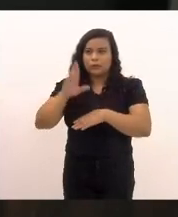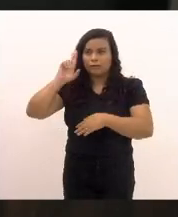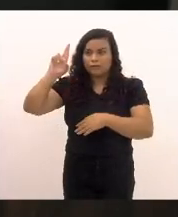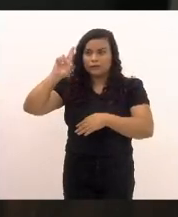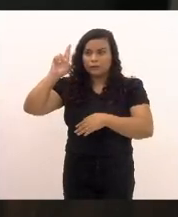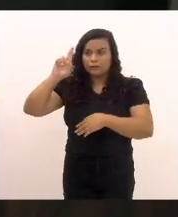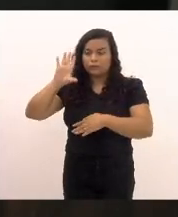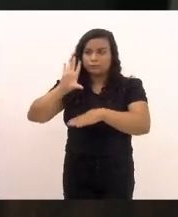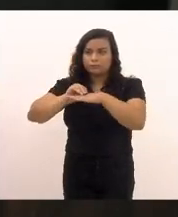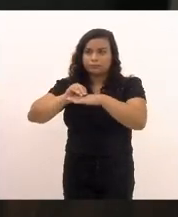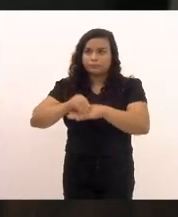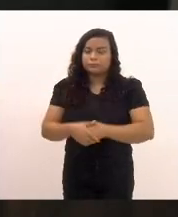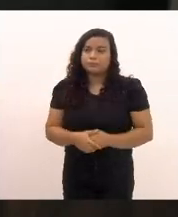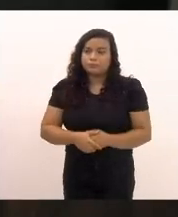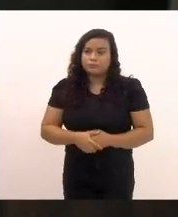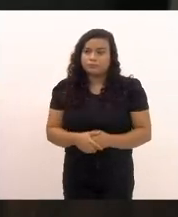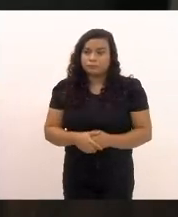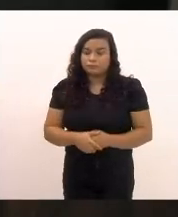aqui.